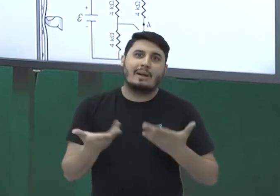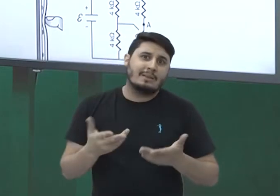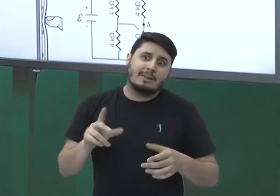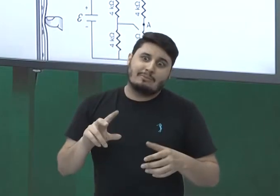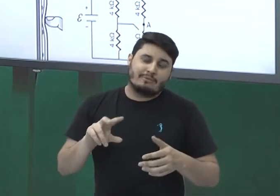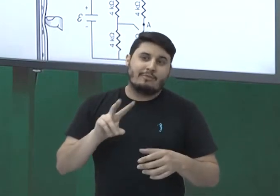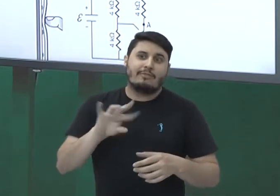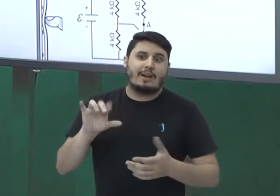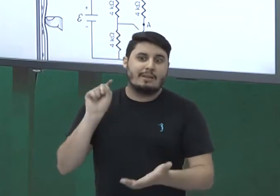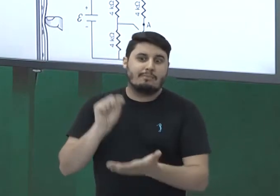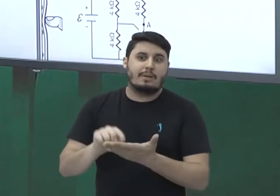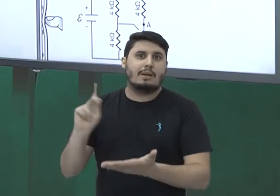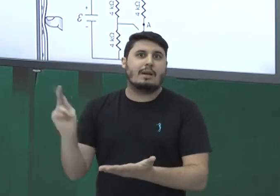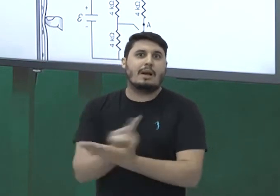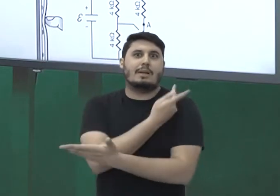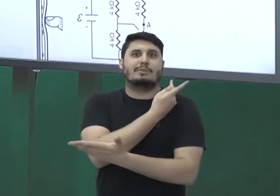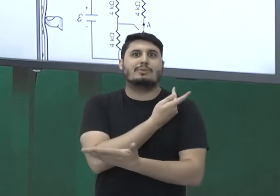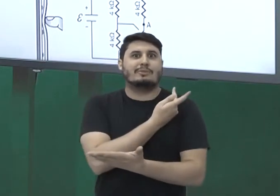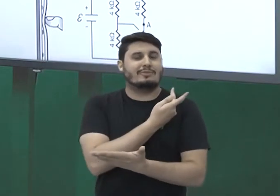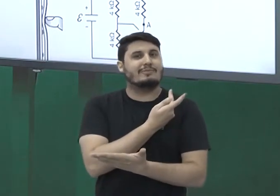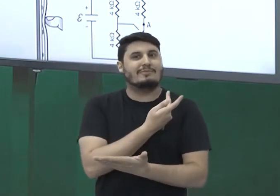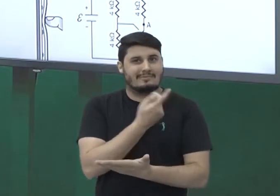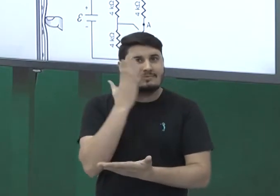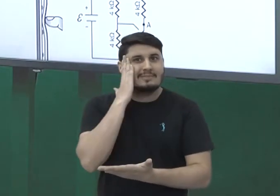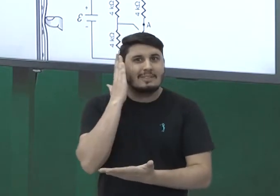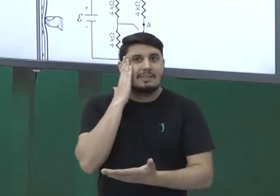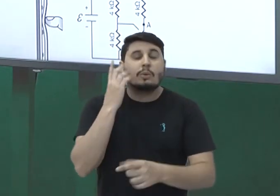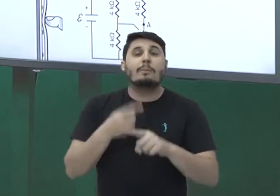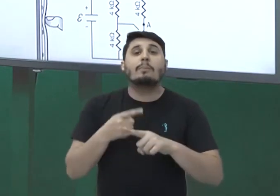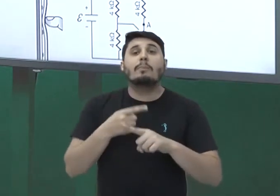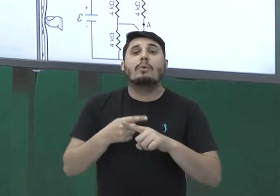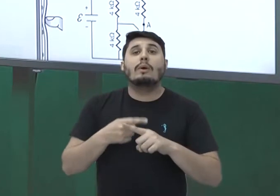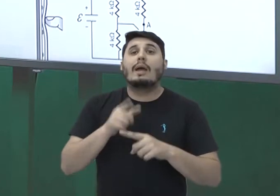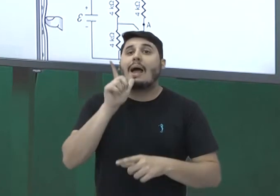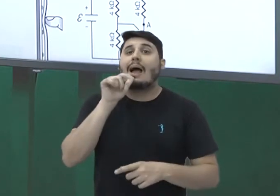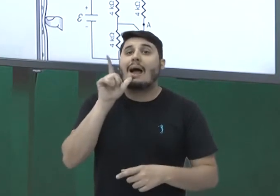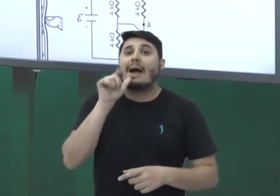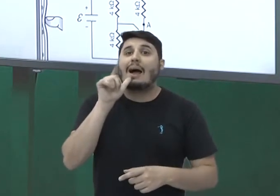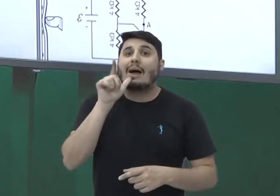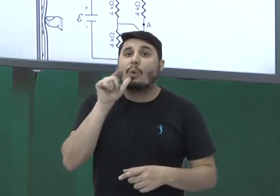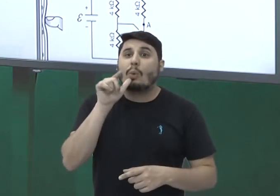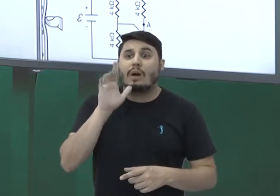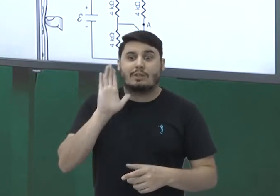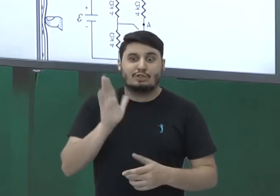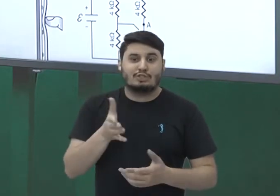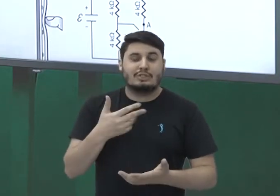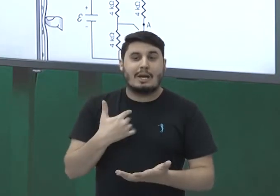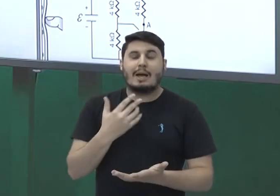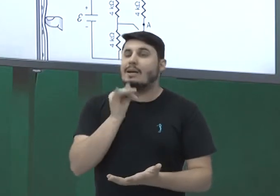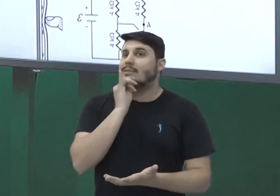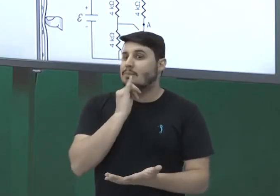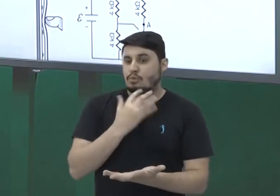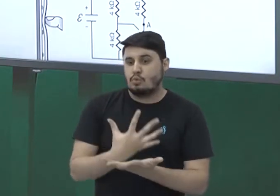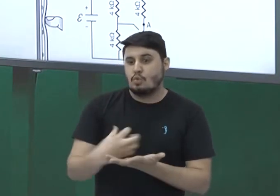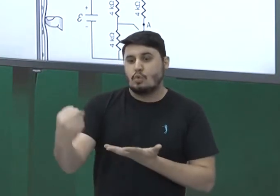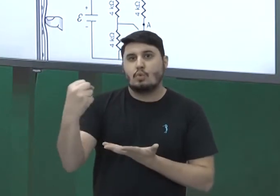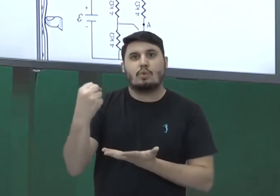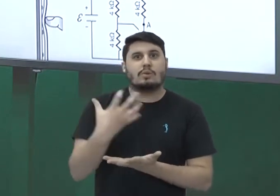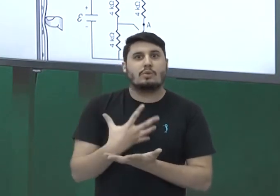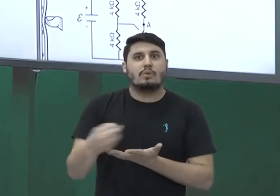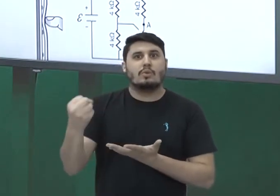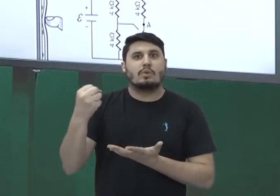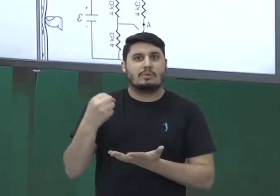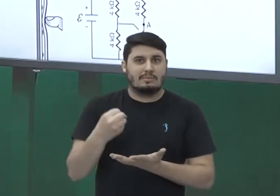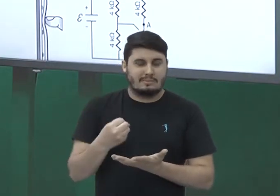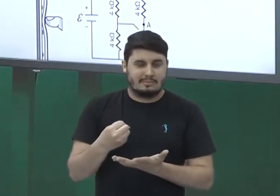celular vai entender. Justamente pelo fato de que a água é uma ótima condutora de eletricidade. Então,